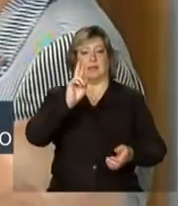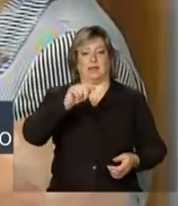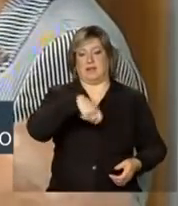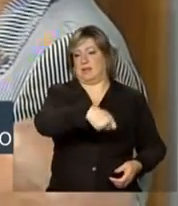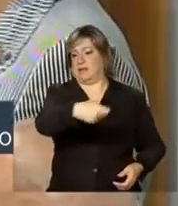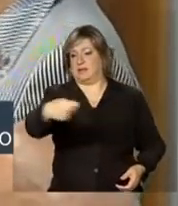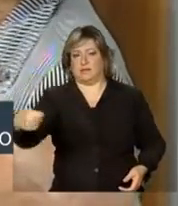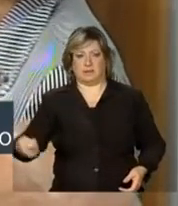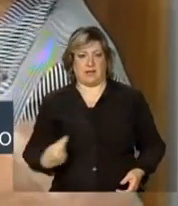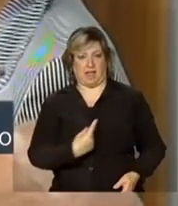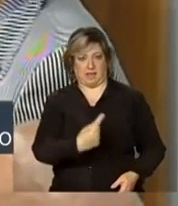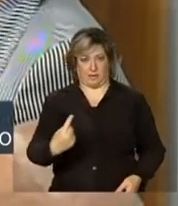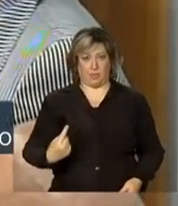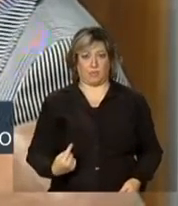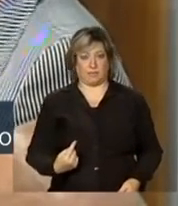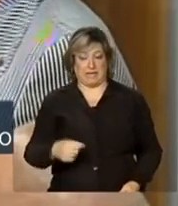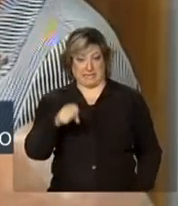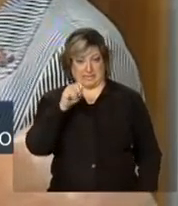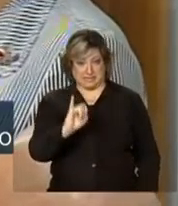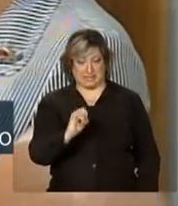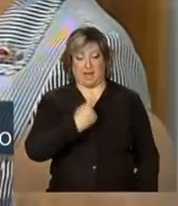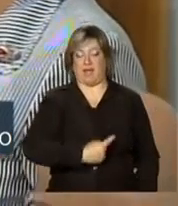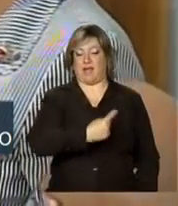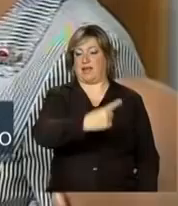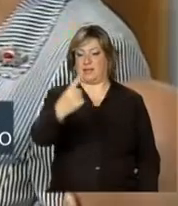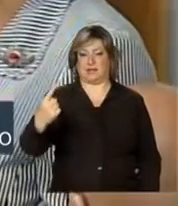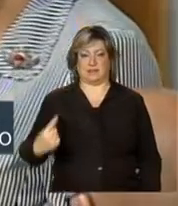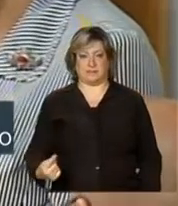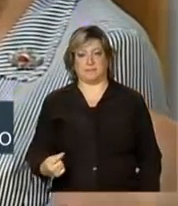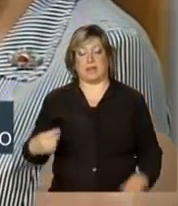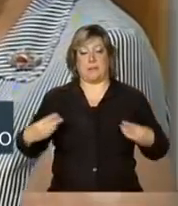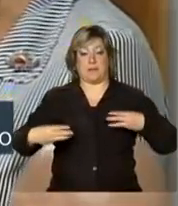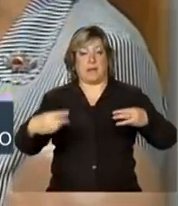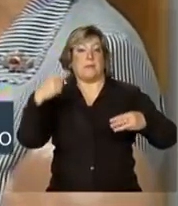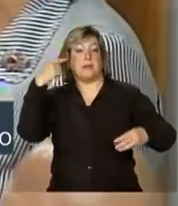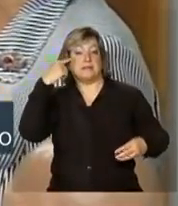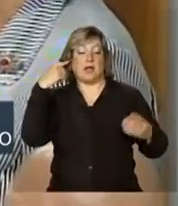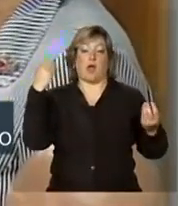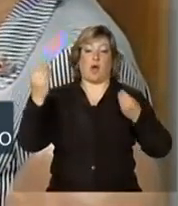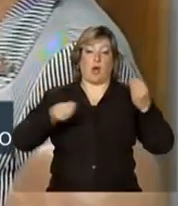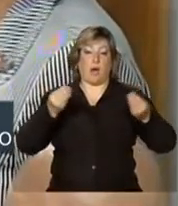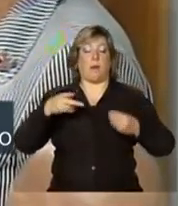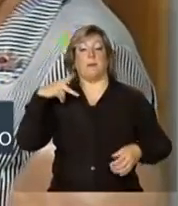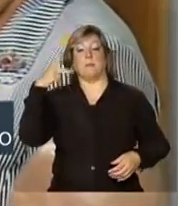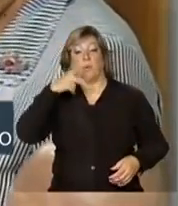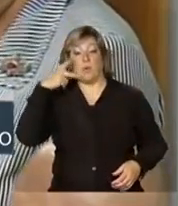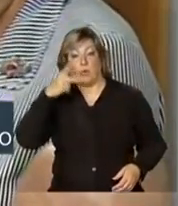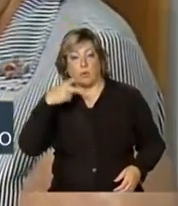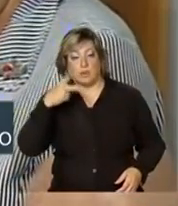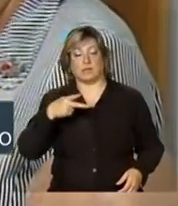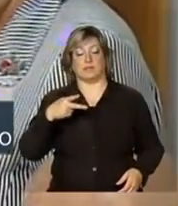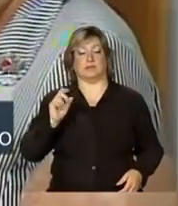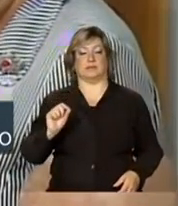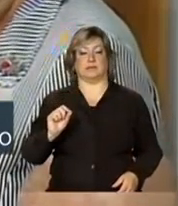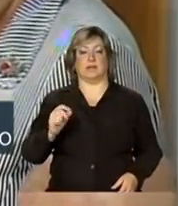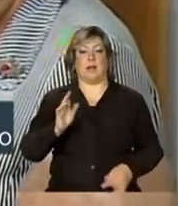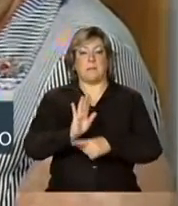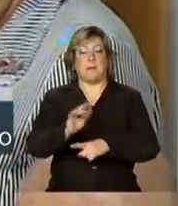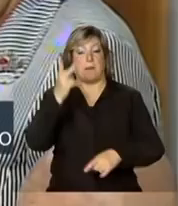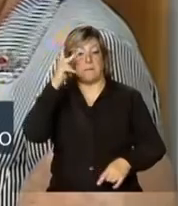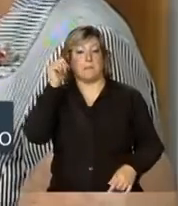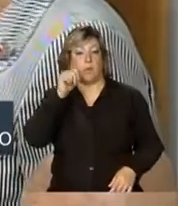ministério pensar na importância das políticas públicas de gênero, das políticas públicas para as